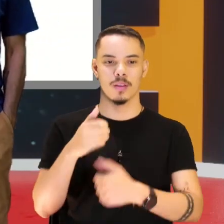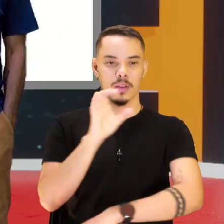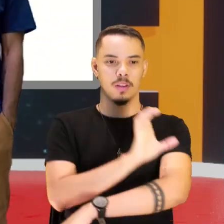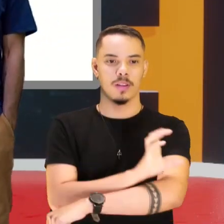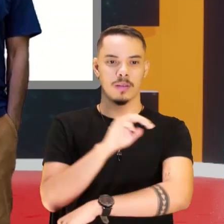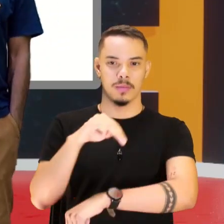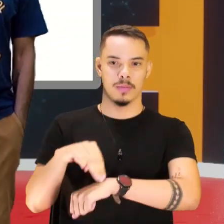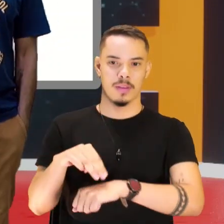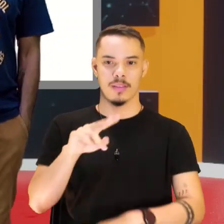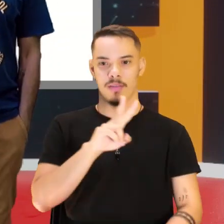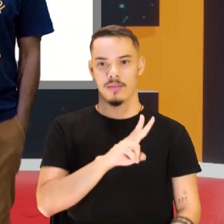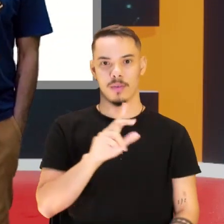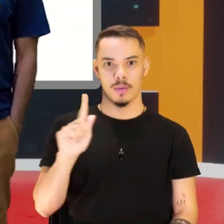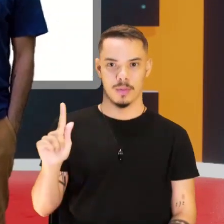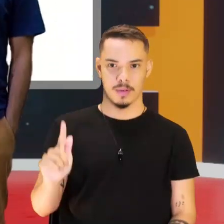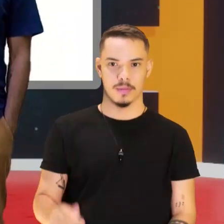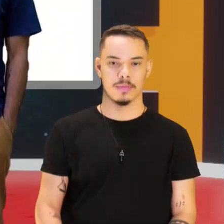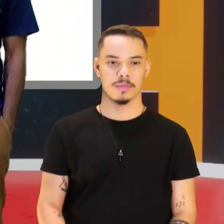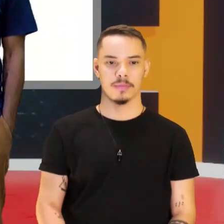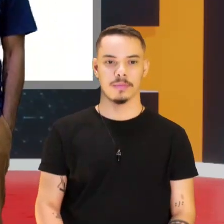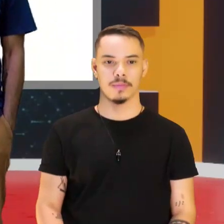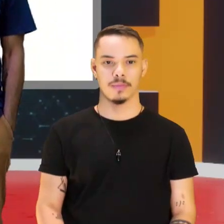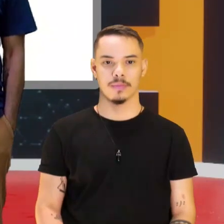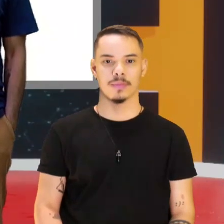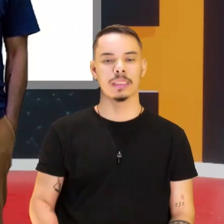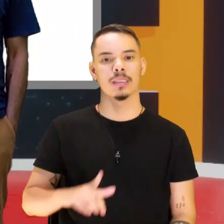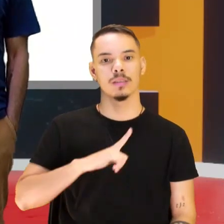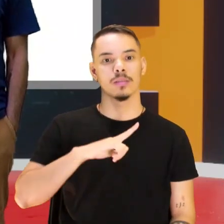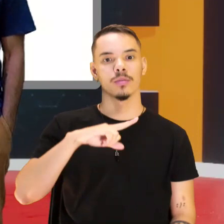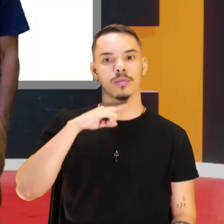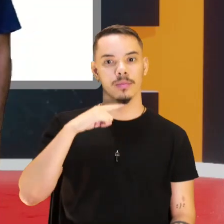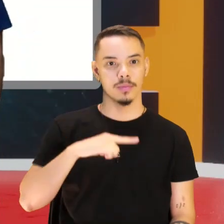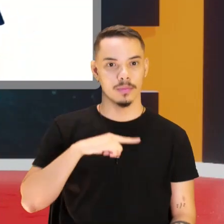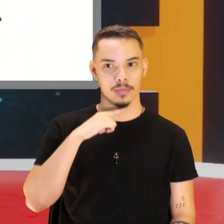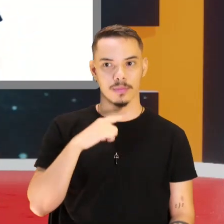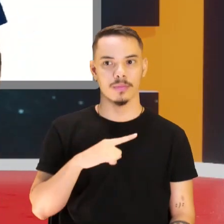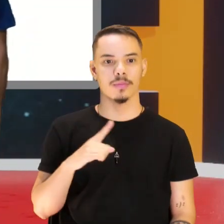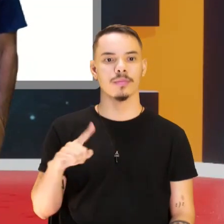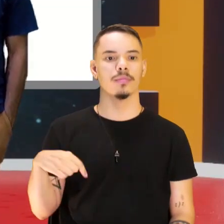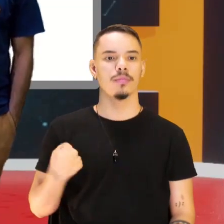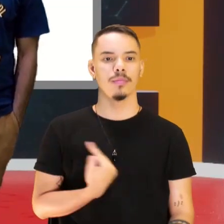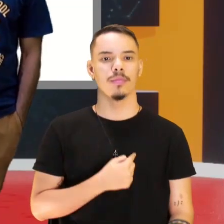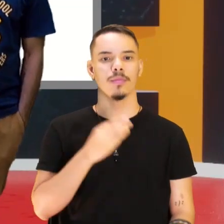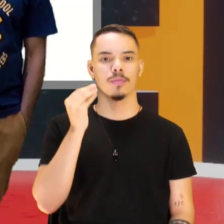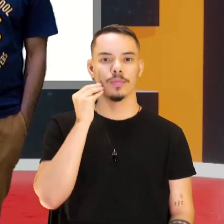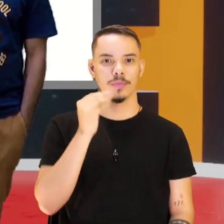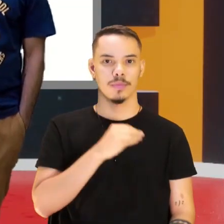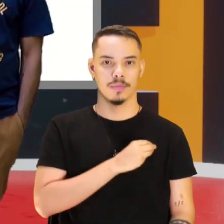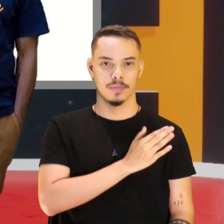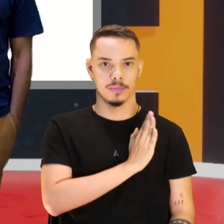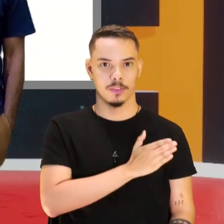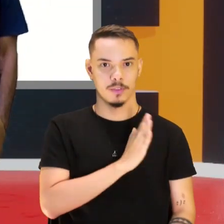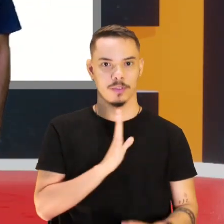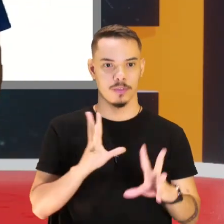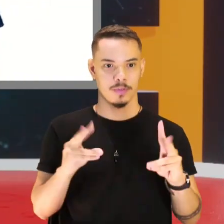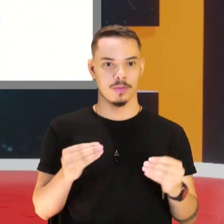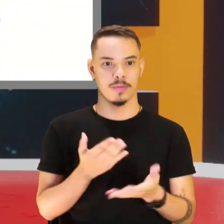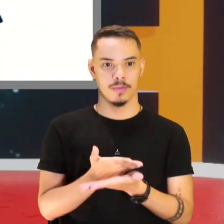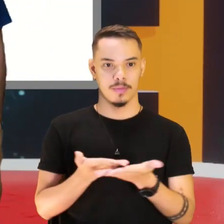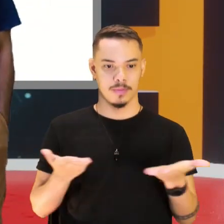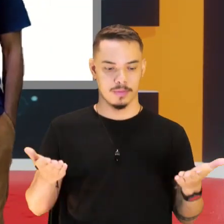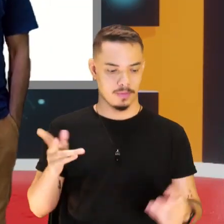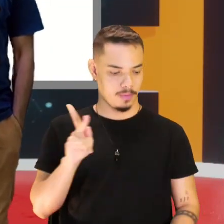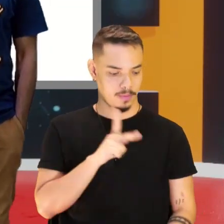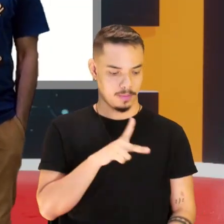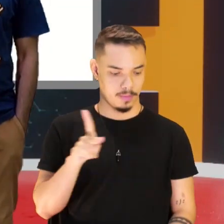Vale do Guaporé. Vale do Guaporé. Isso mesmo. Fiquei na dúvida. Então ficamos aqui com aquele beijo no coração para todos vocês, tá, galera?